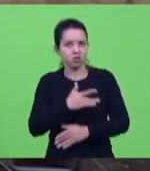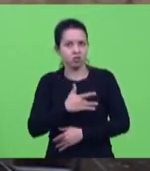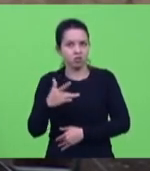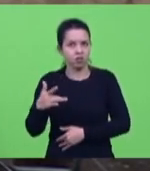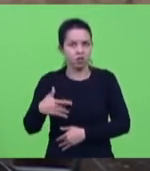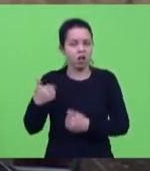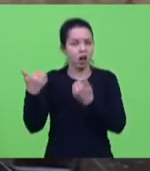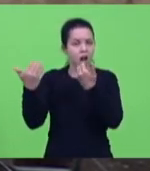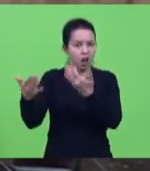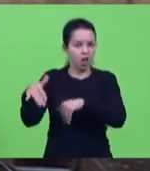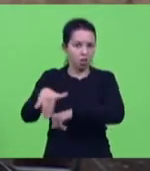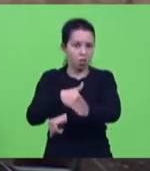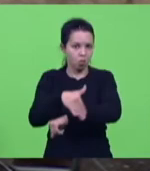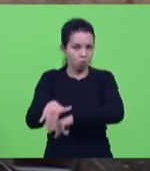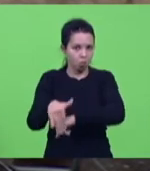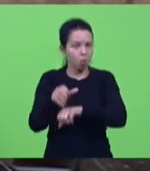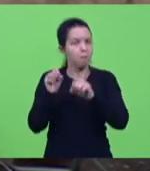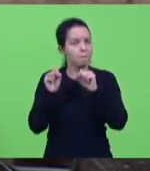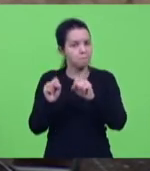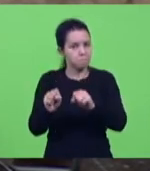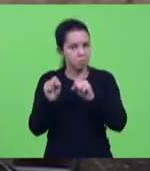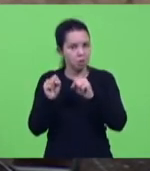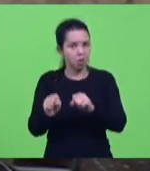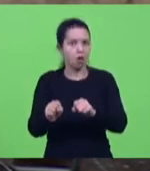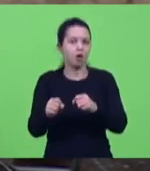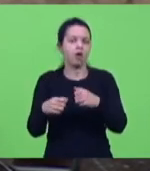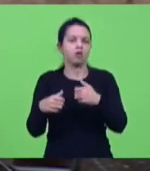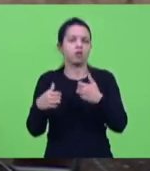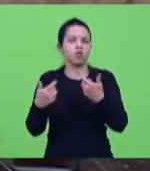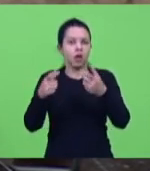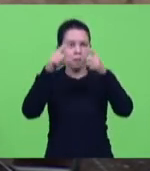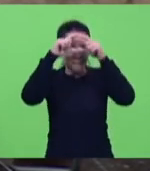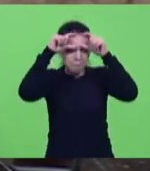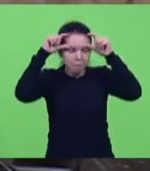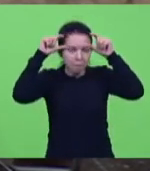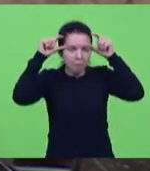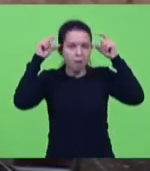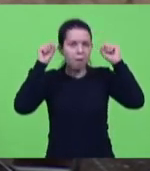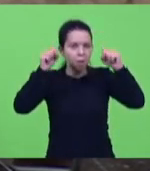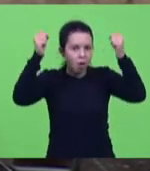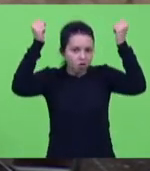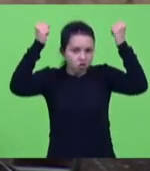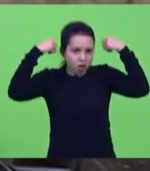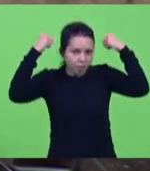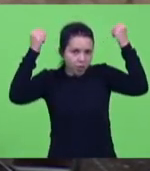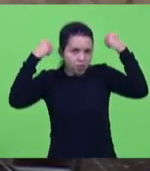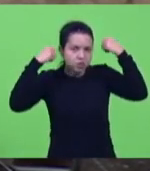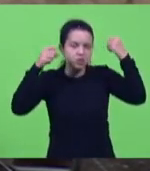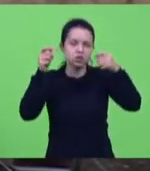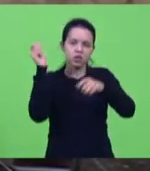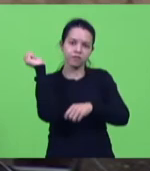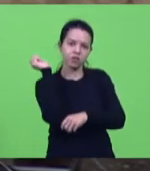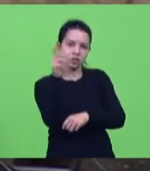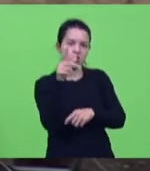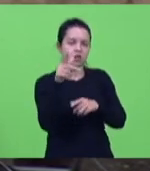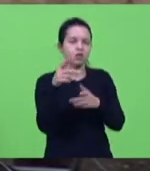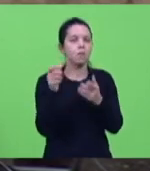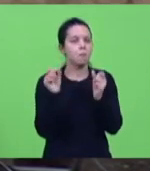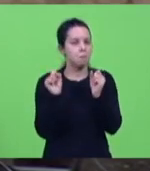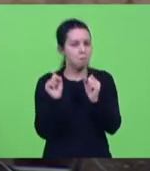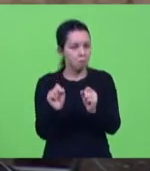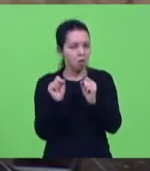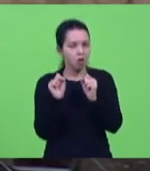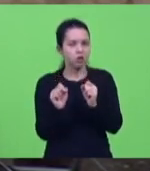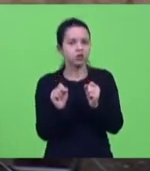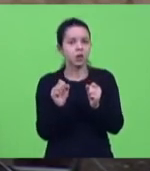rua, vocês pegam isso aqui, botam onde na cabeça de vocês, fazem chapéuzinho, aviãozinho, fazem o que vocês quiserem.